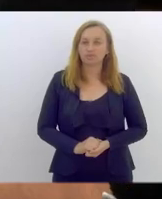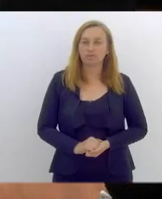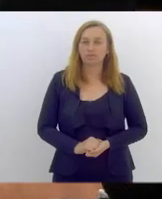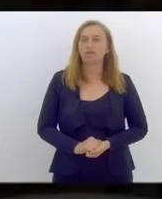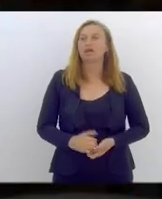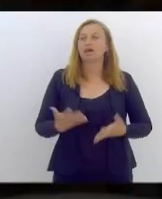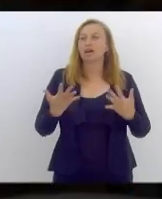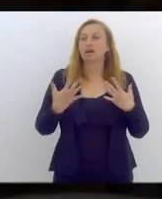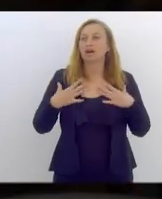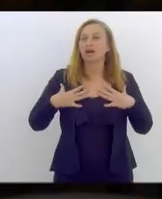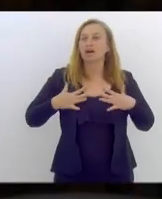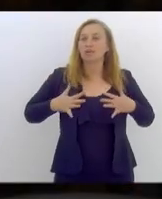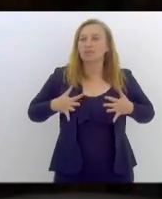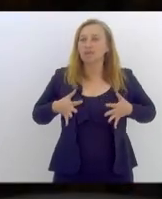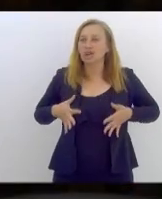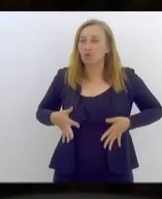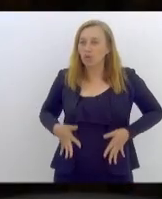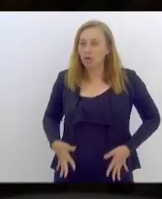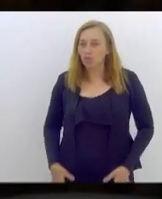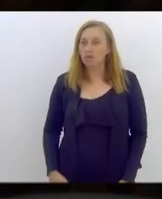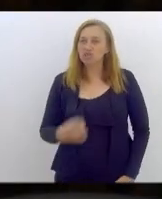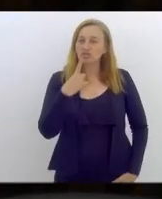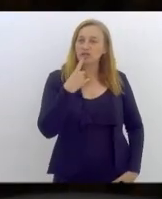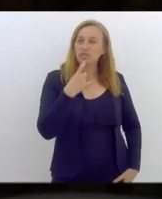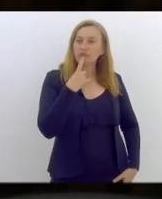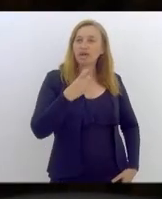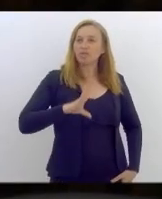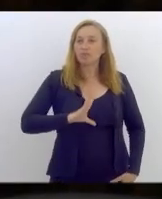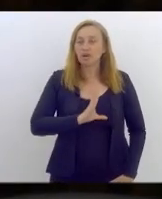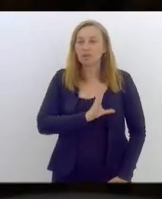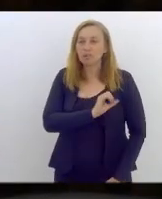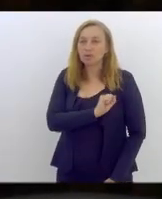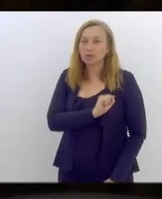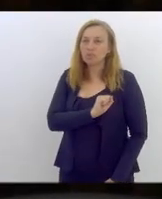amor. Caô cabecilé, meu